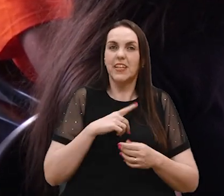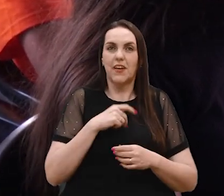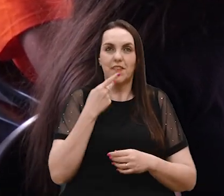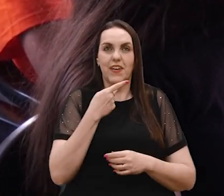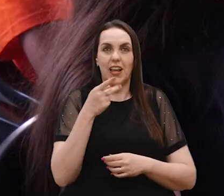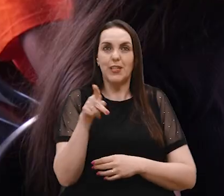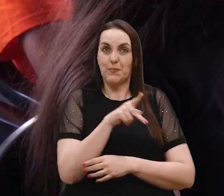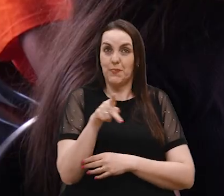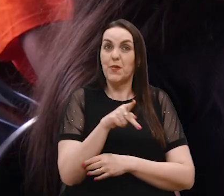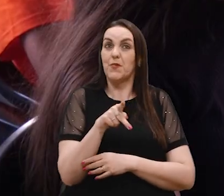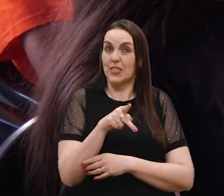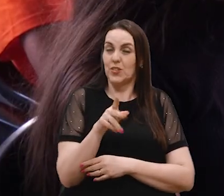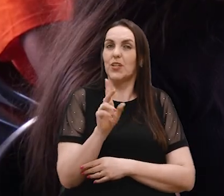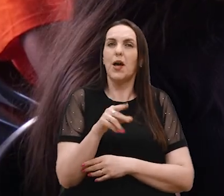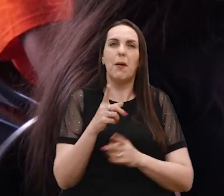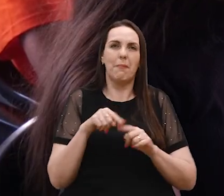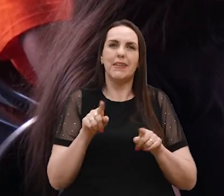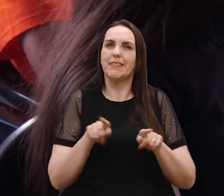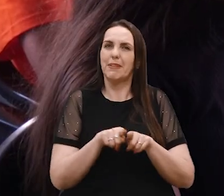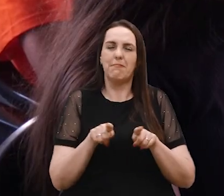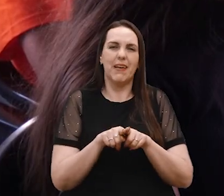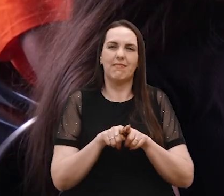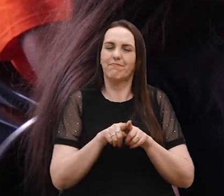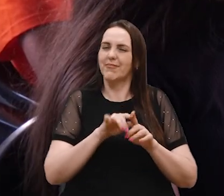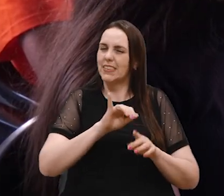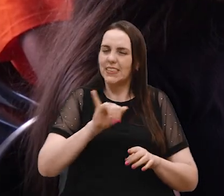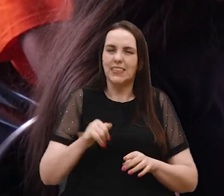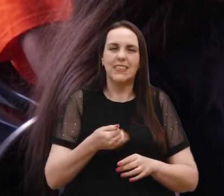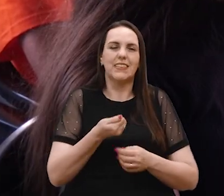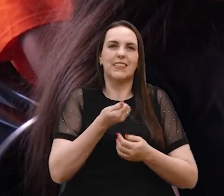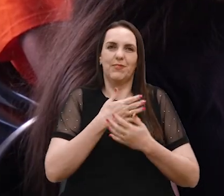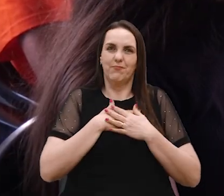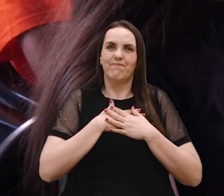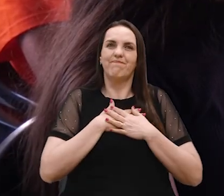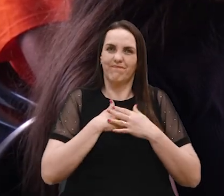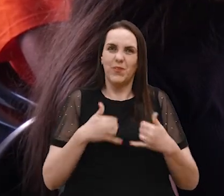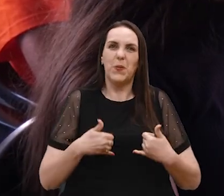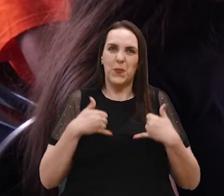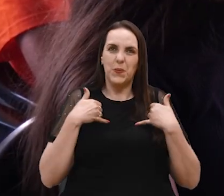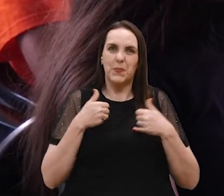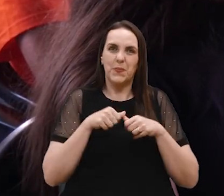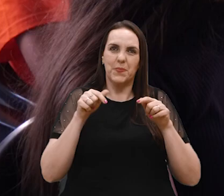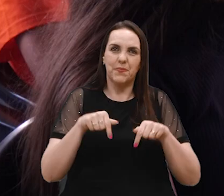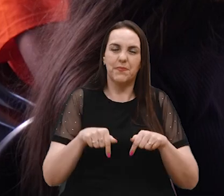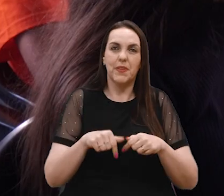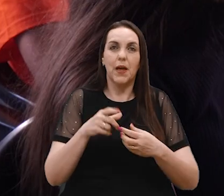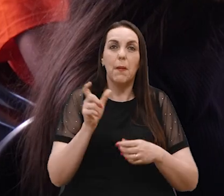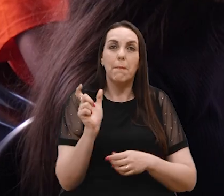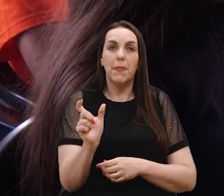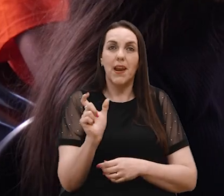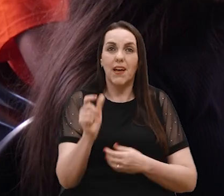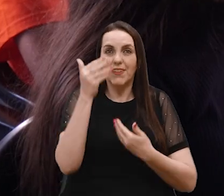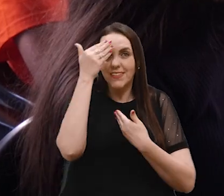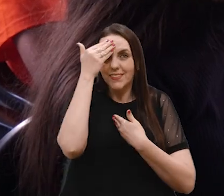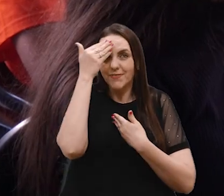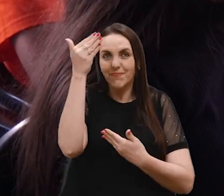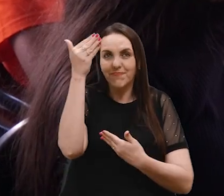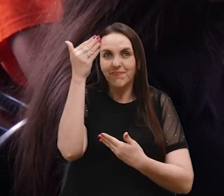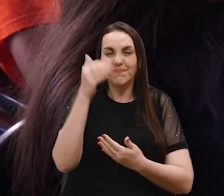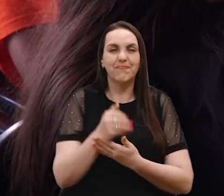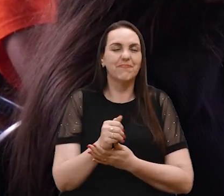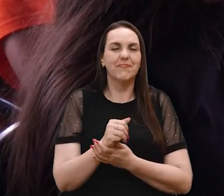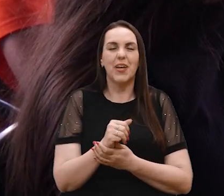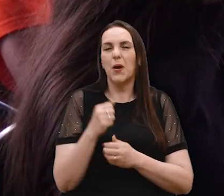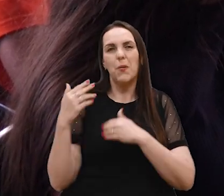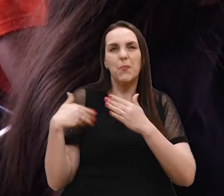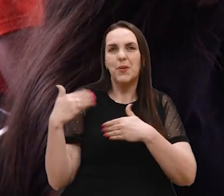às professoras, mas ele é muito recompensador, ele é muito gostoso de estar. Então, eu acho que a palavra gratidão é o que define todo